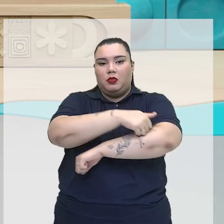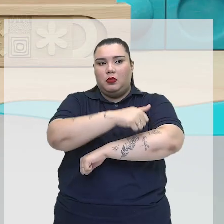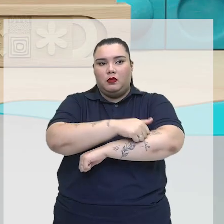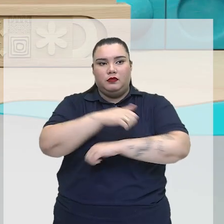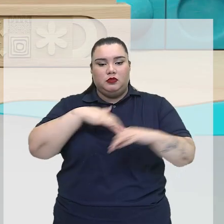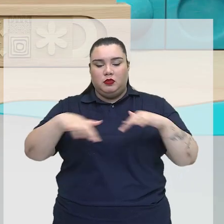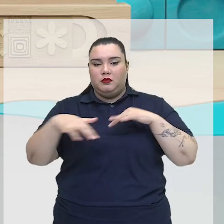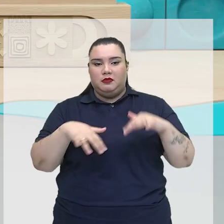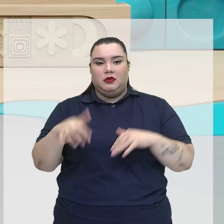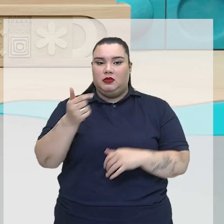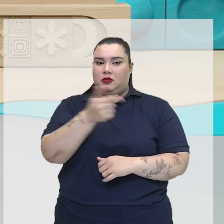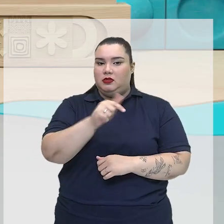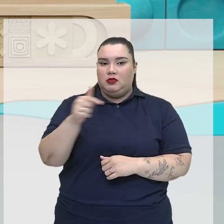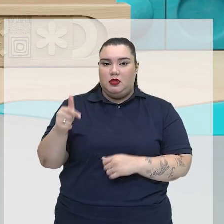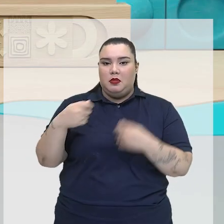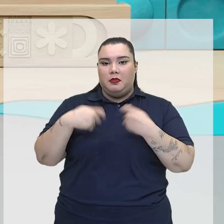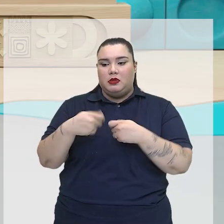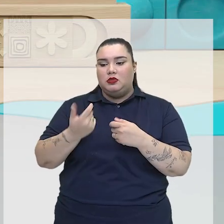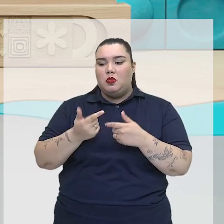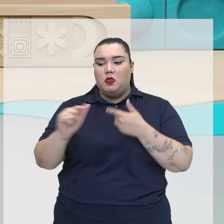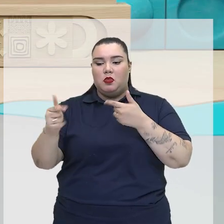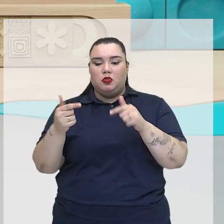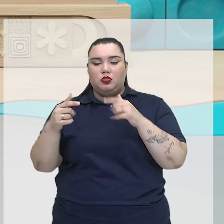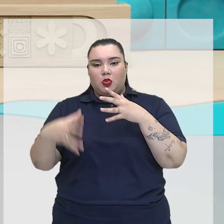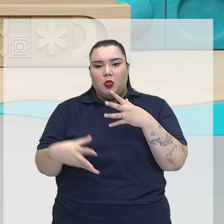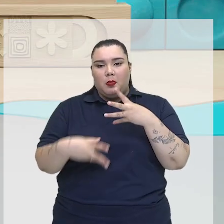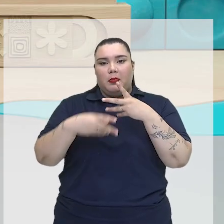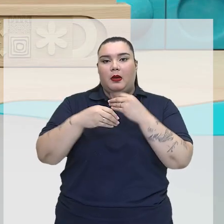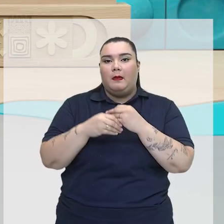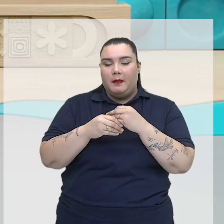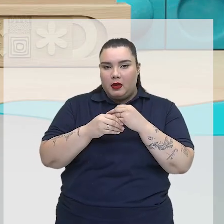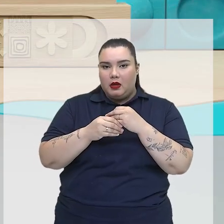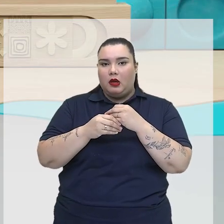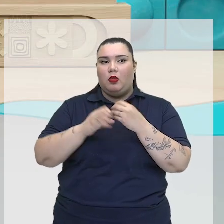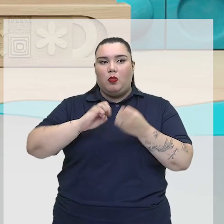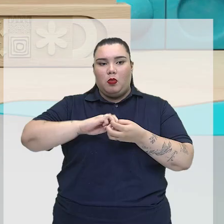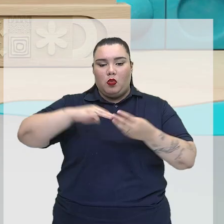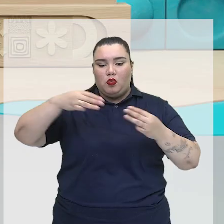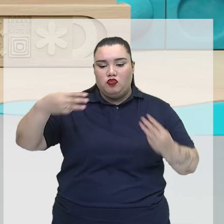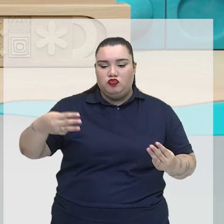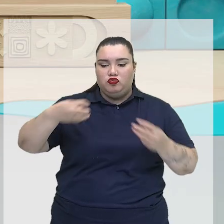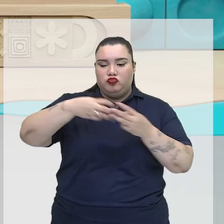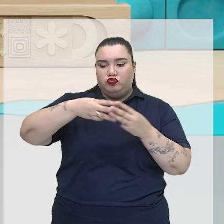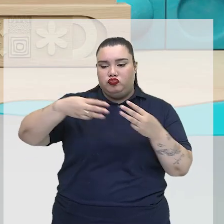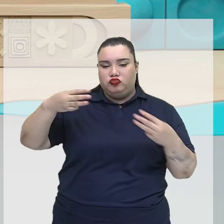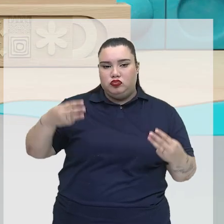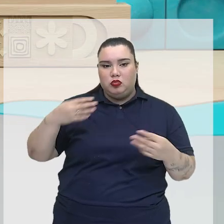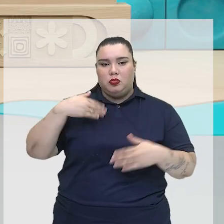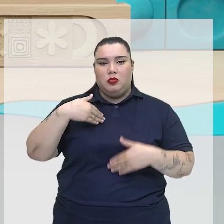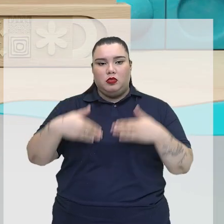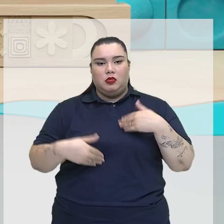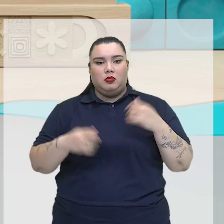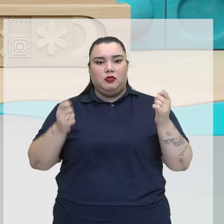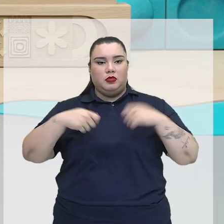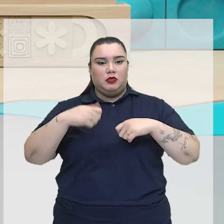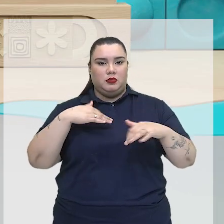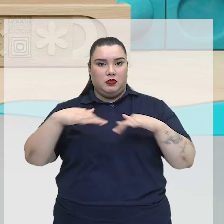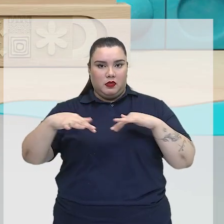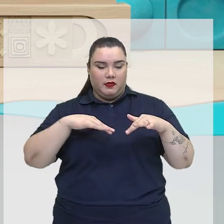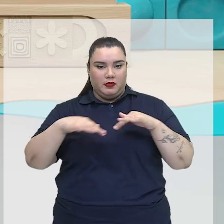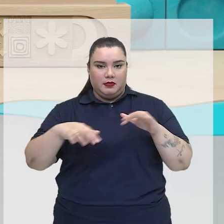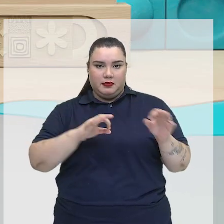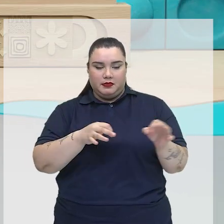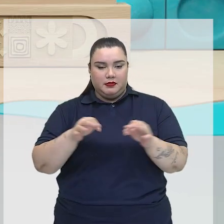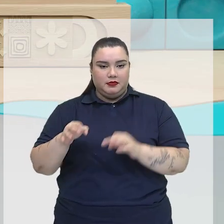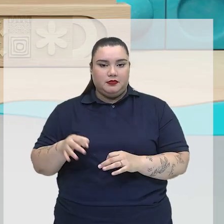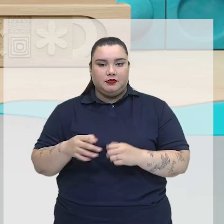se locomove, ele precisa de outras partes ali atuando em conjunto para que eu consiga me movimentar,